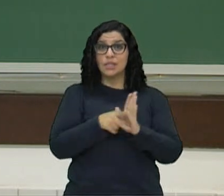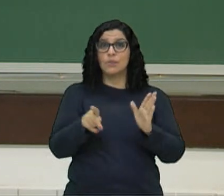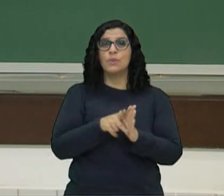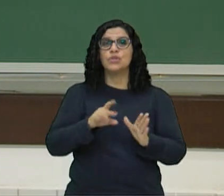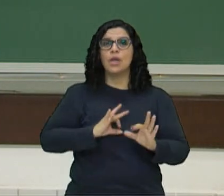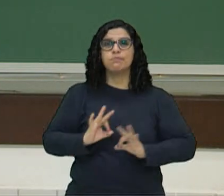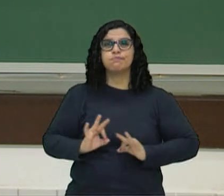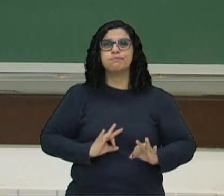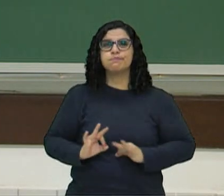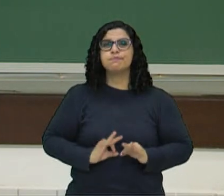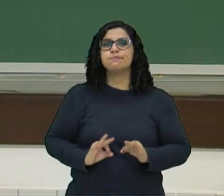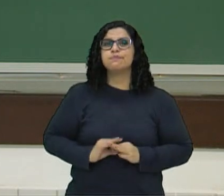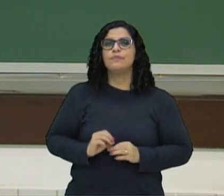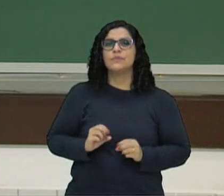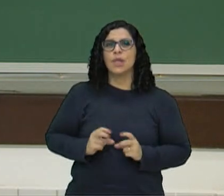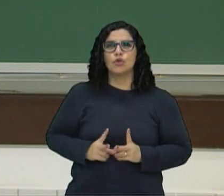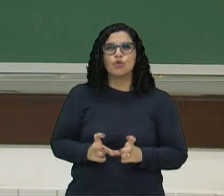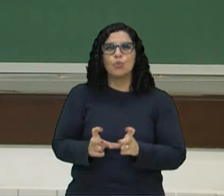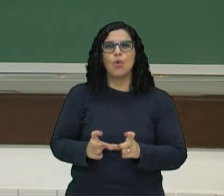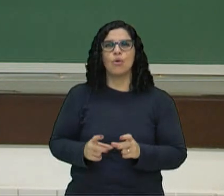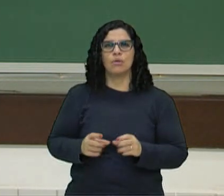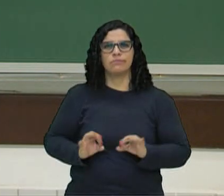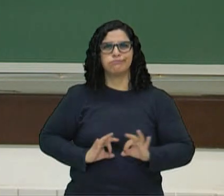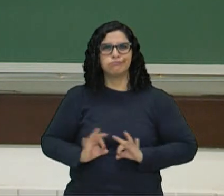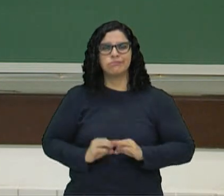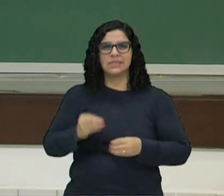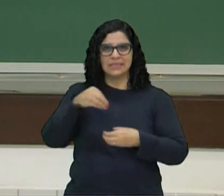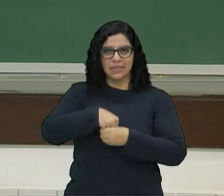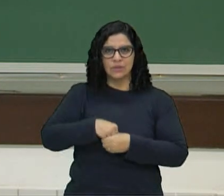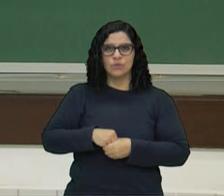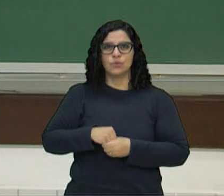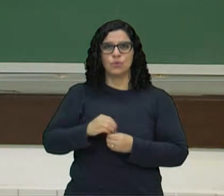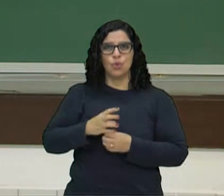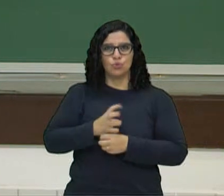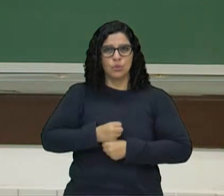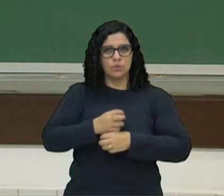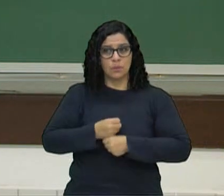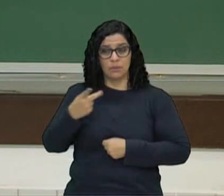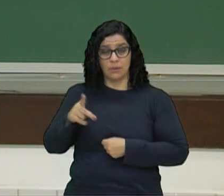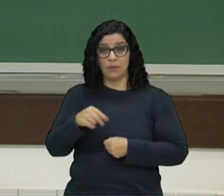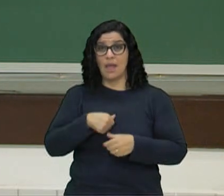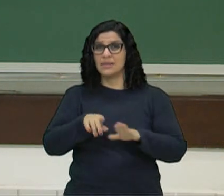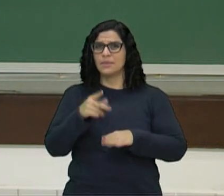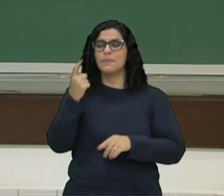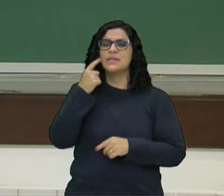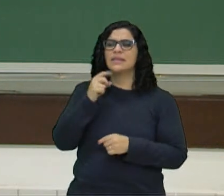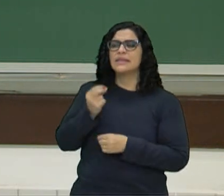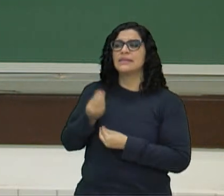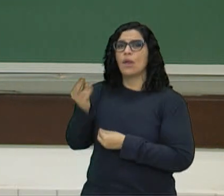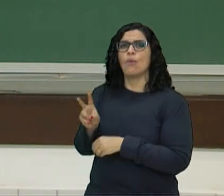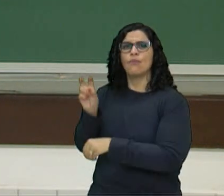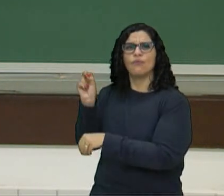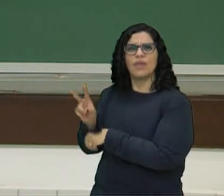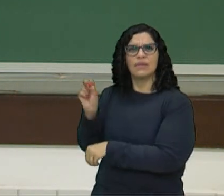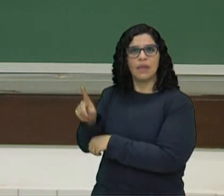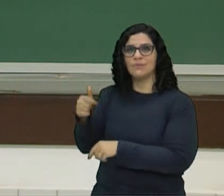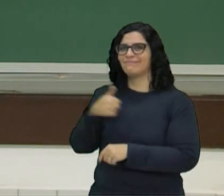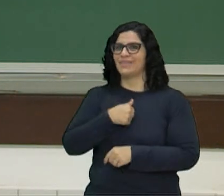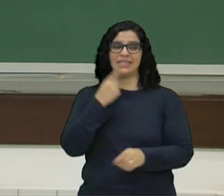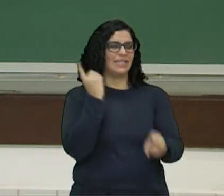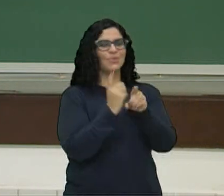e tumores no estômago. E que daí uma primeira pesquisa acabou mostrando que talvez ele tivesse sido morto envenenado, e depois descobriu-se que